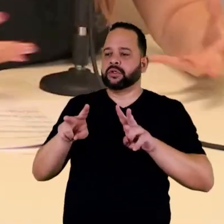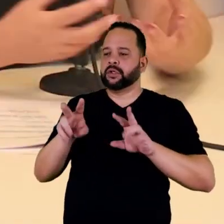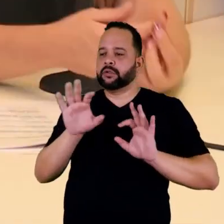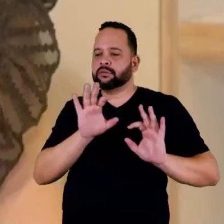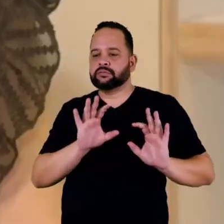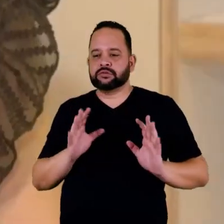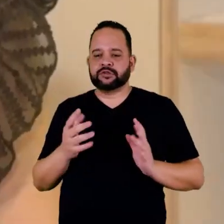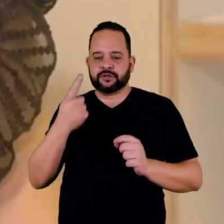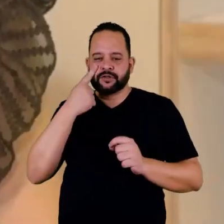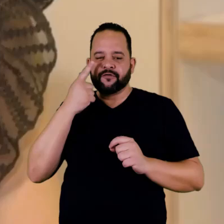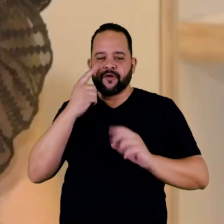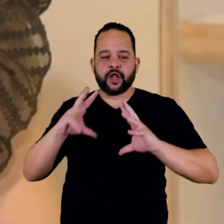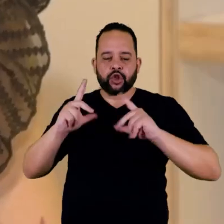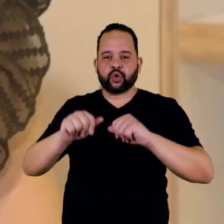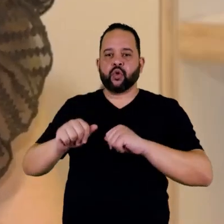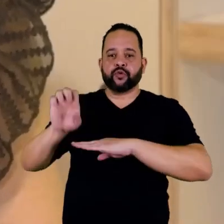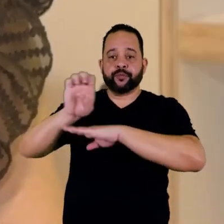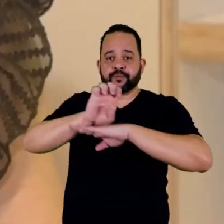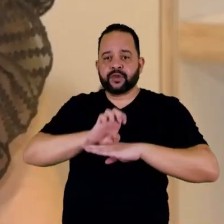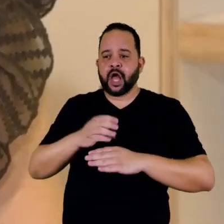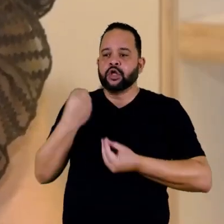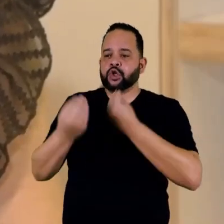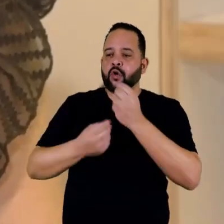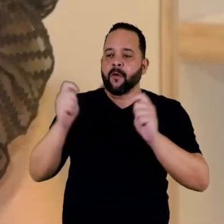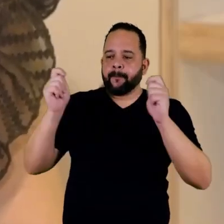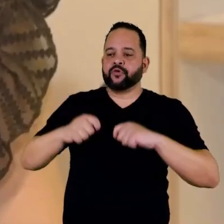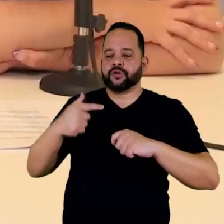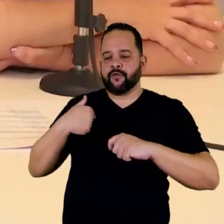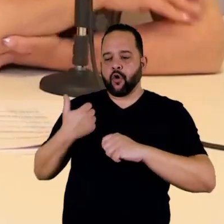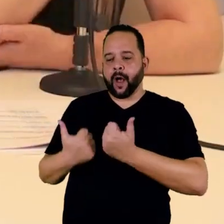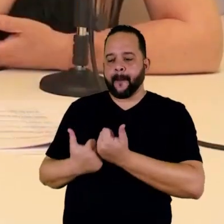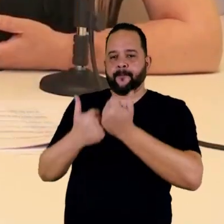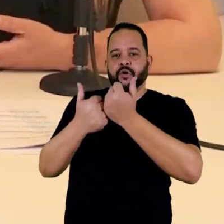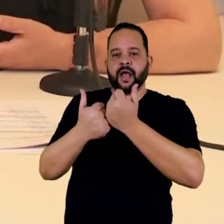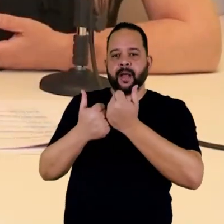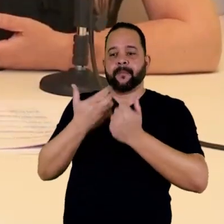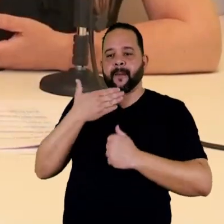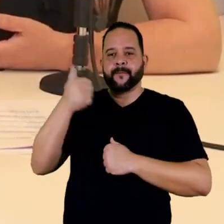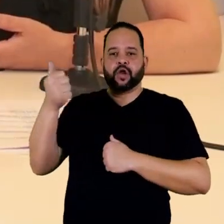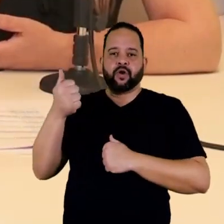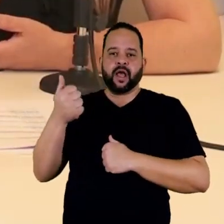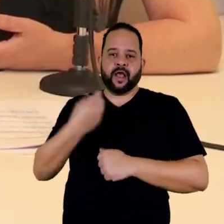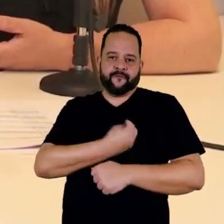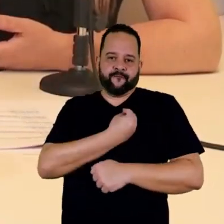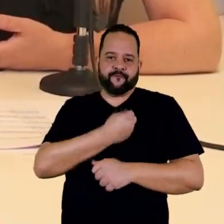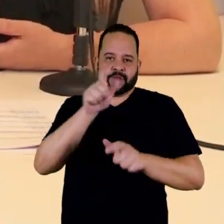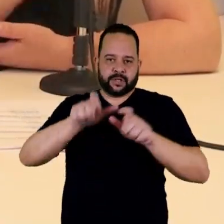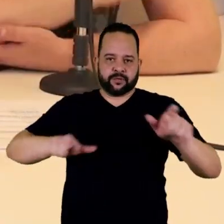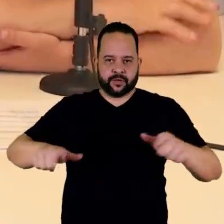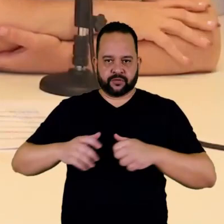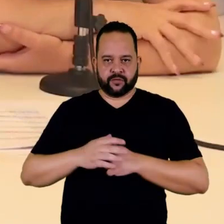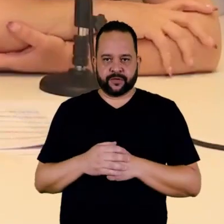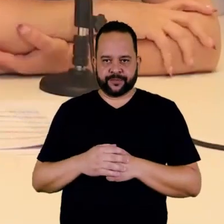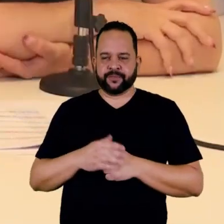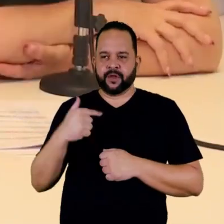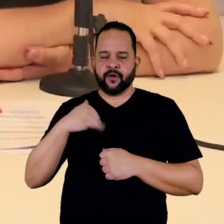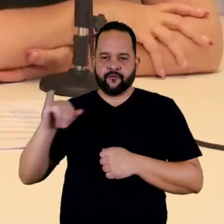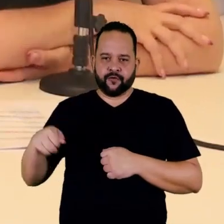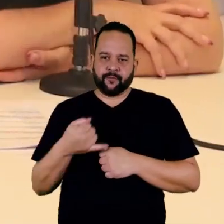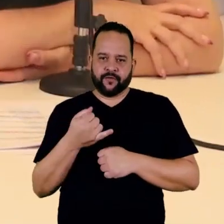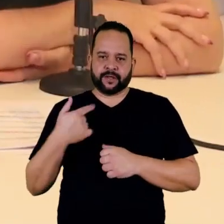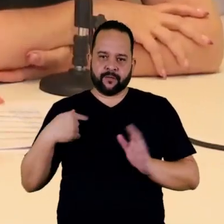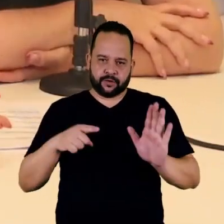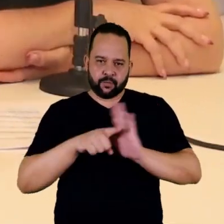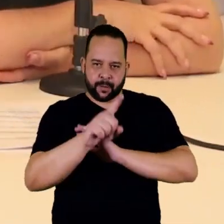estado e e como que eu posso contribuir para ele ser melhor eu vou roubar aqui um pouquinho do espaço já vou emendar uma pergunta